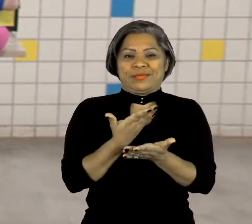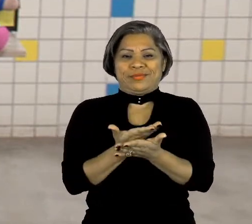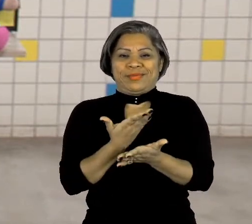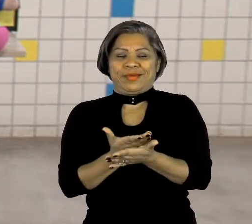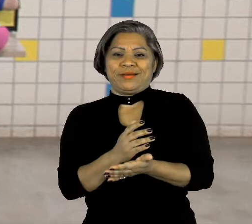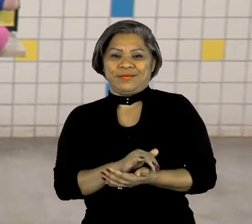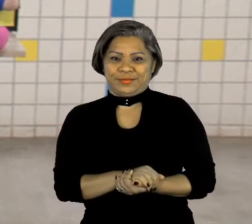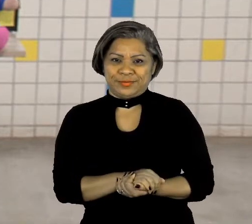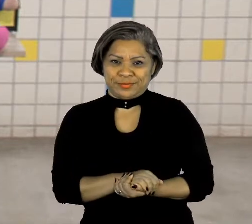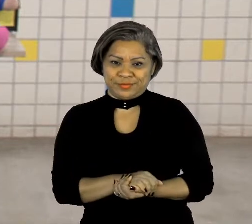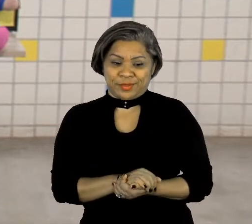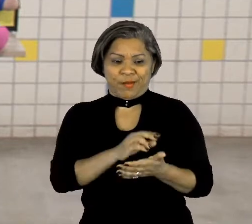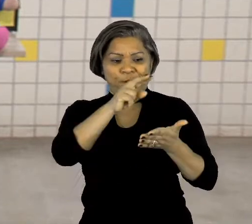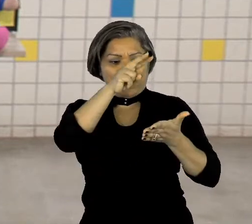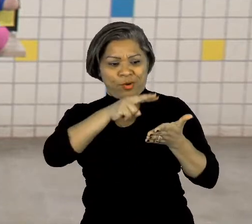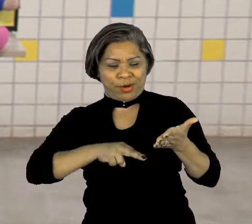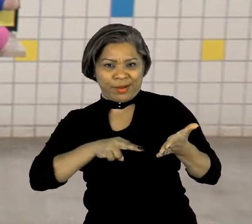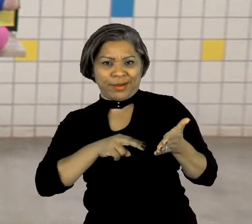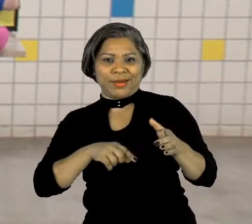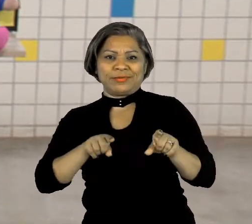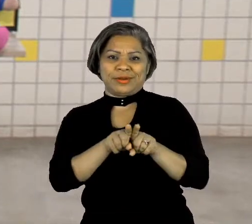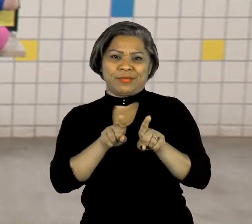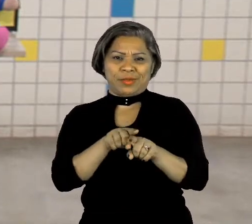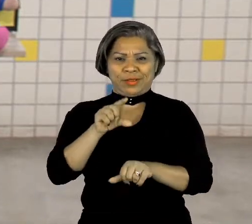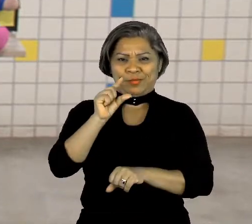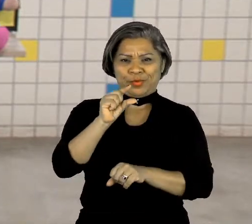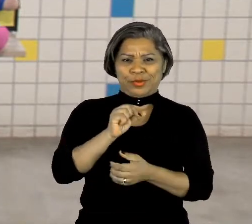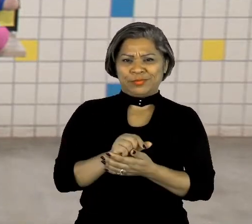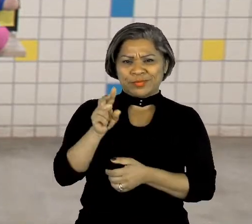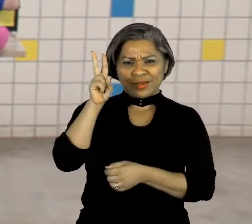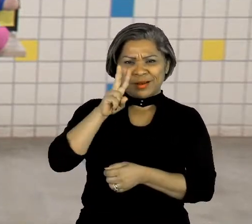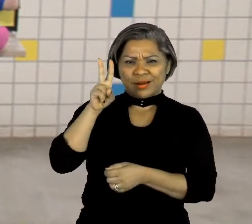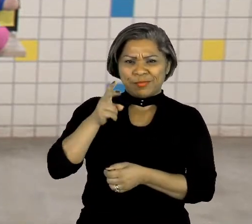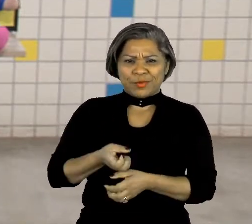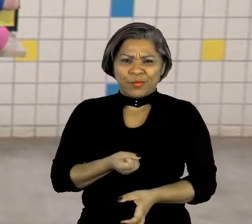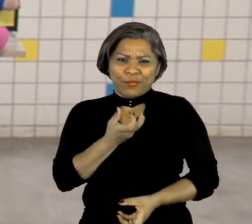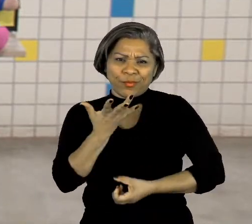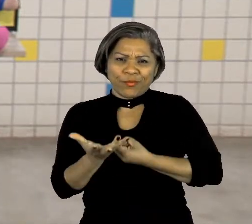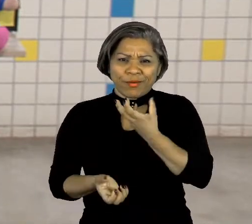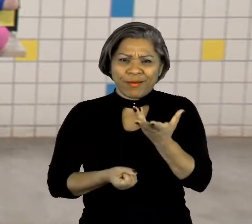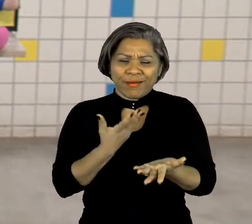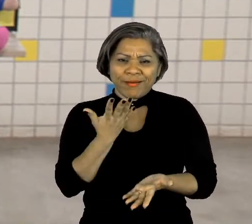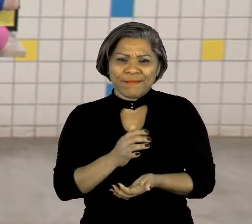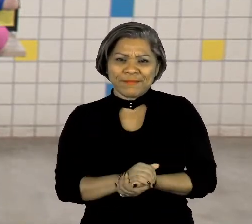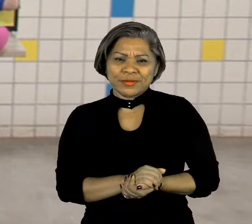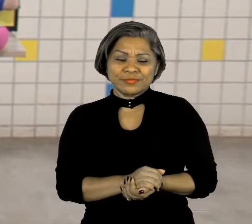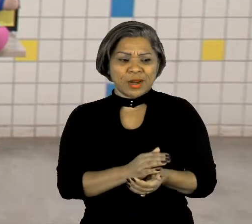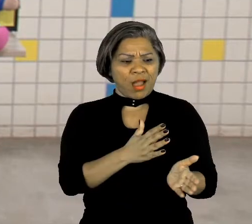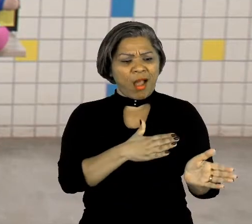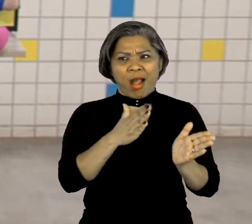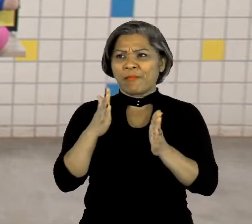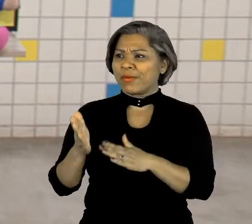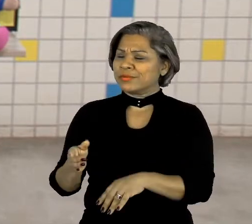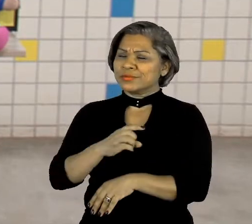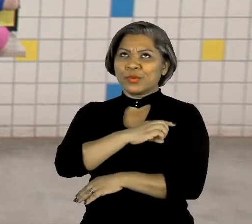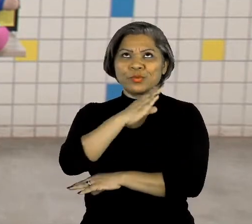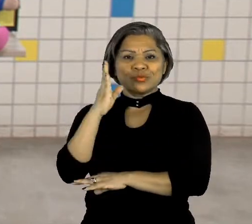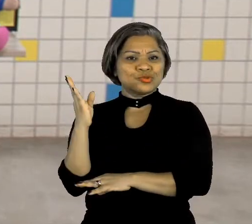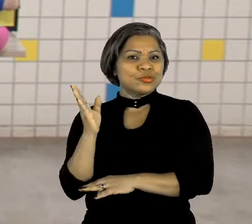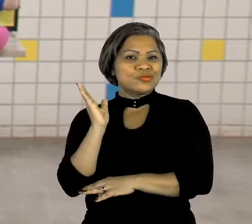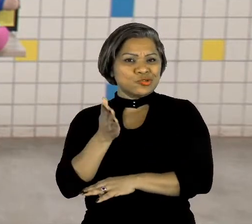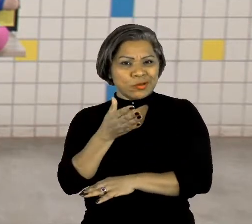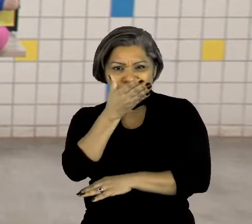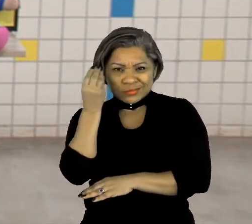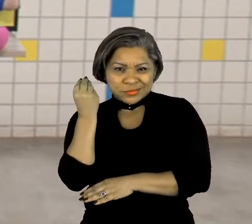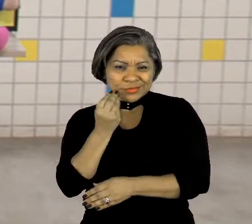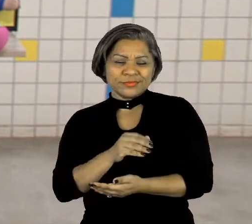trabalhar um pouquinho com ele. Ainda lembra o que é poema? Não lembra mais? Passou os dias, já esqueceram? Então, na última aula a